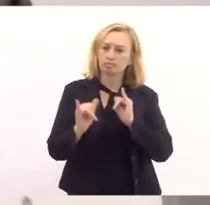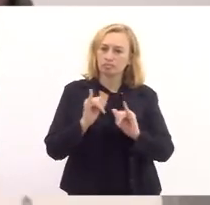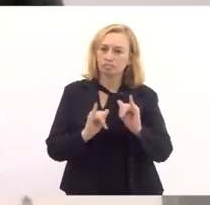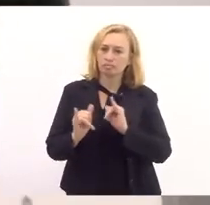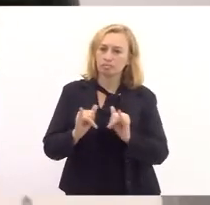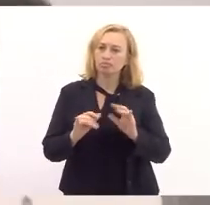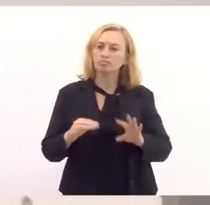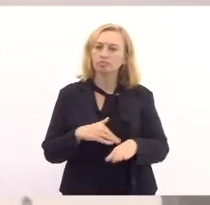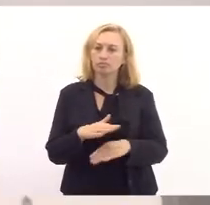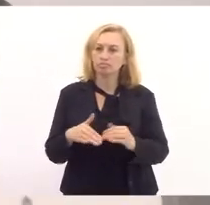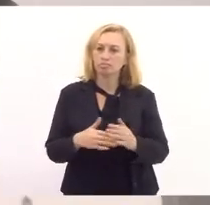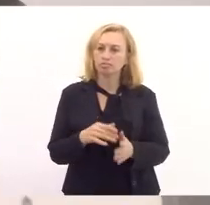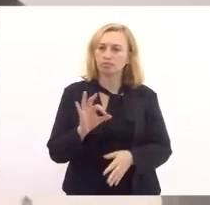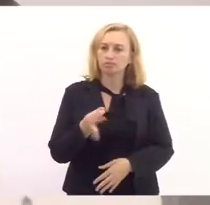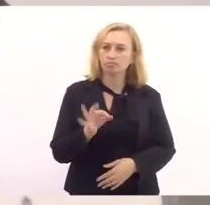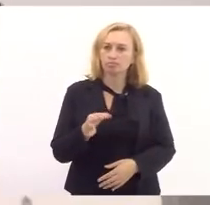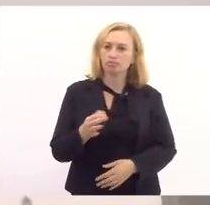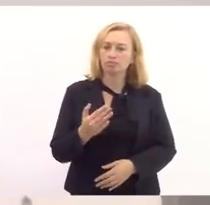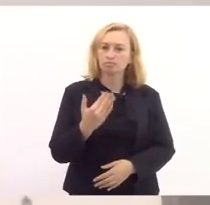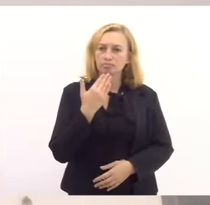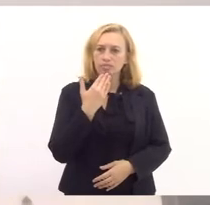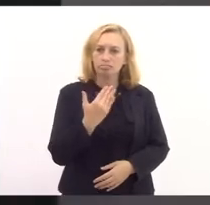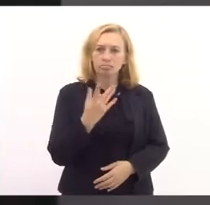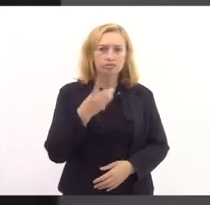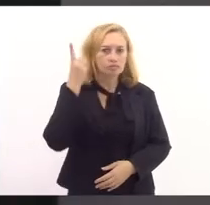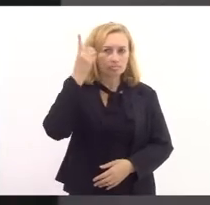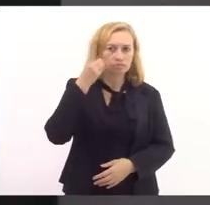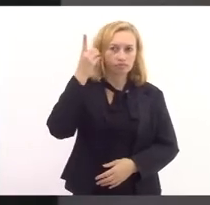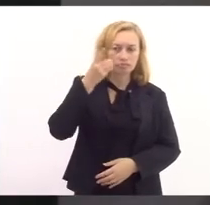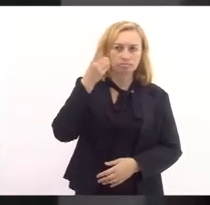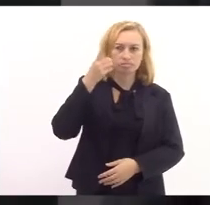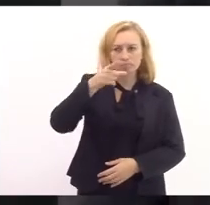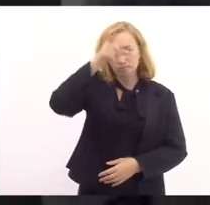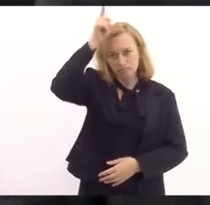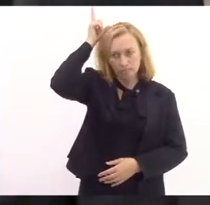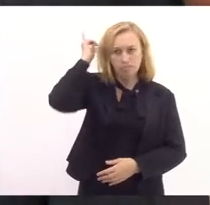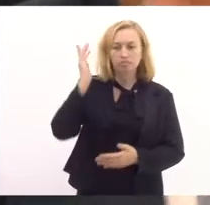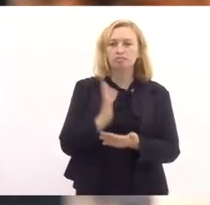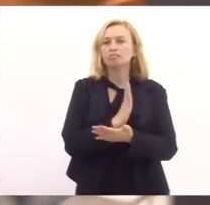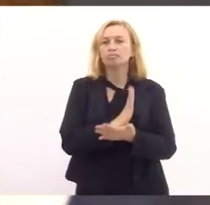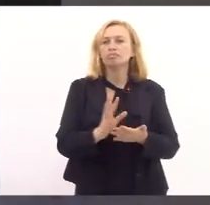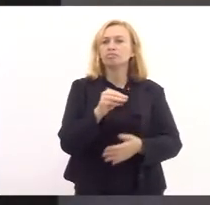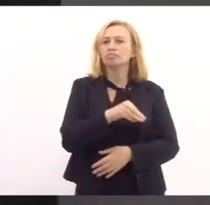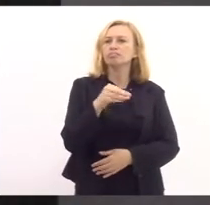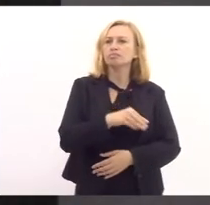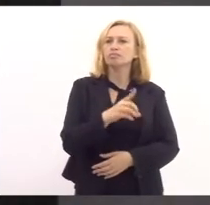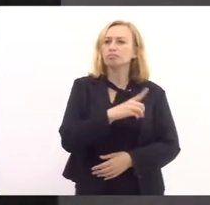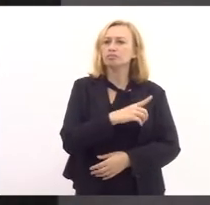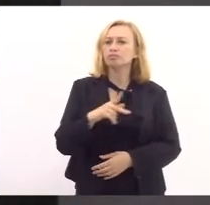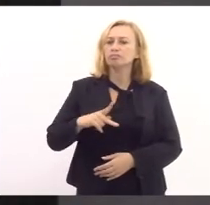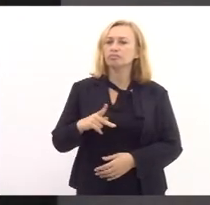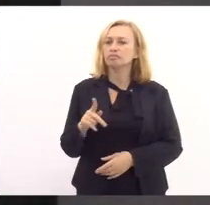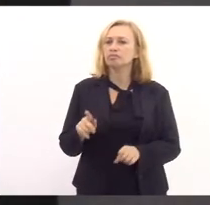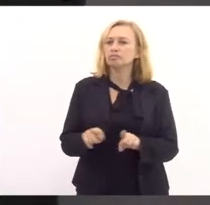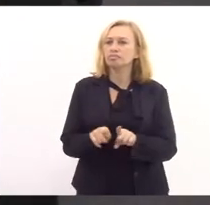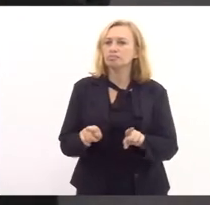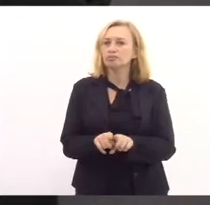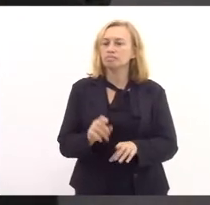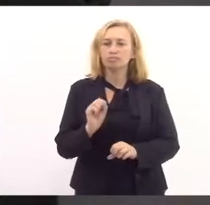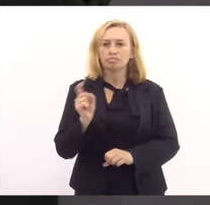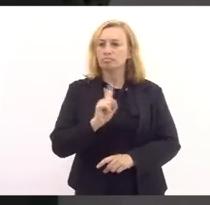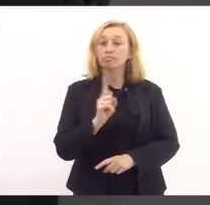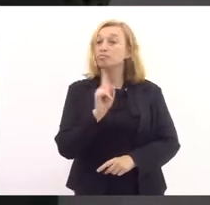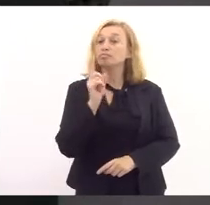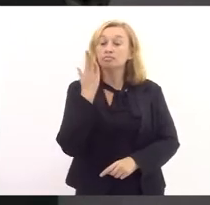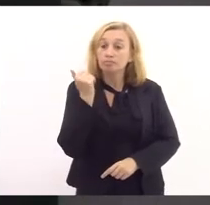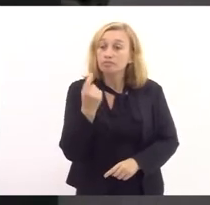a Secretaria... Deputado Luiz Paulo, você me permite te ouvir por alguns minutos da Defensoria Pública? Não. Não? Não, sabe por